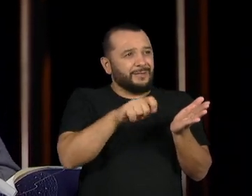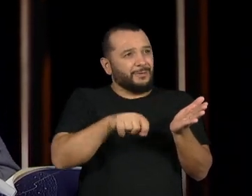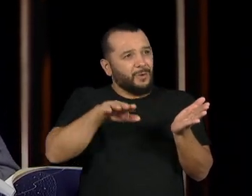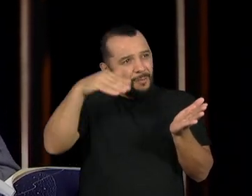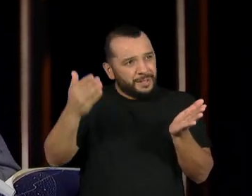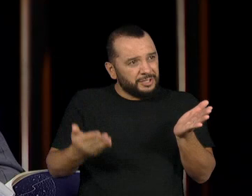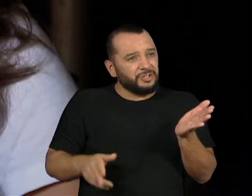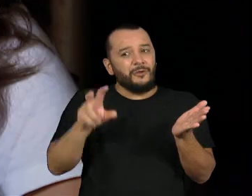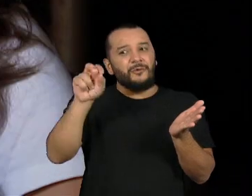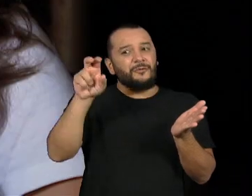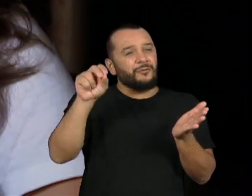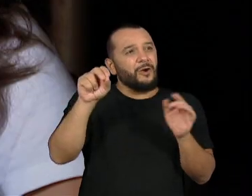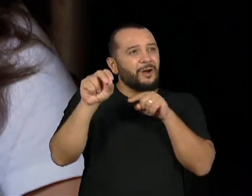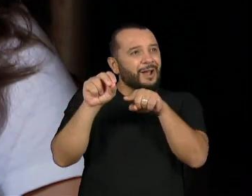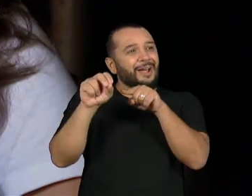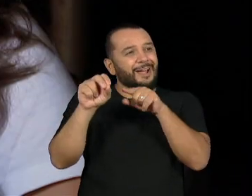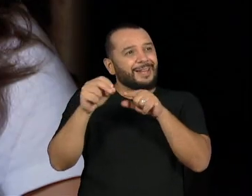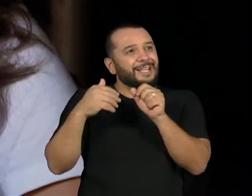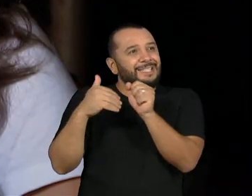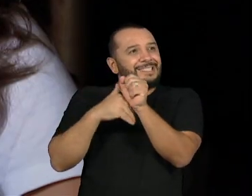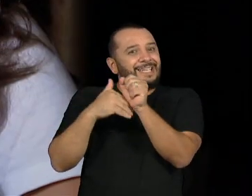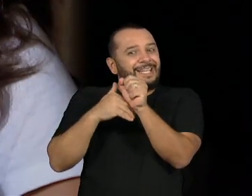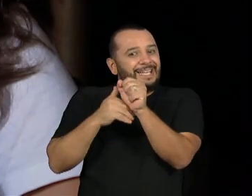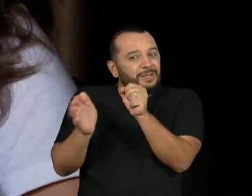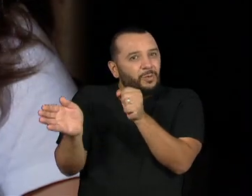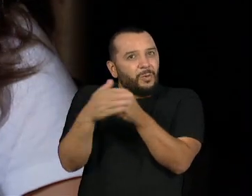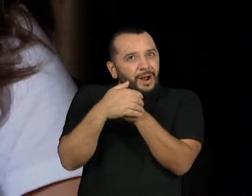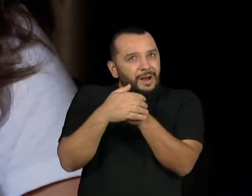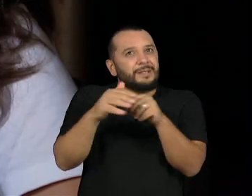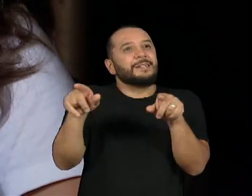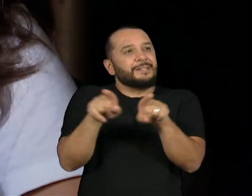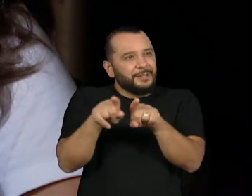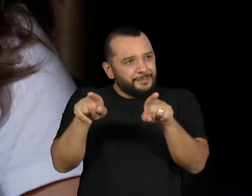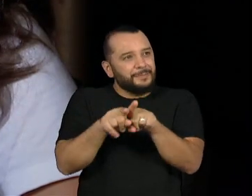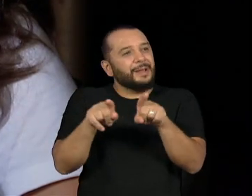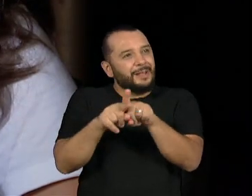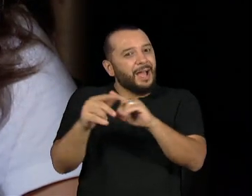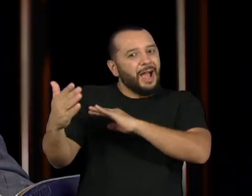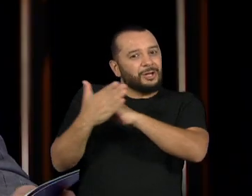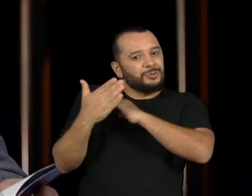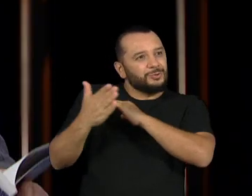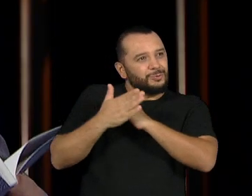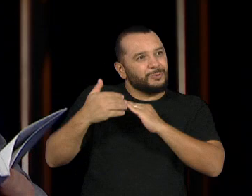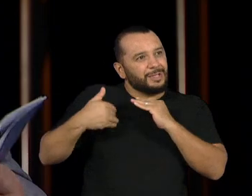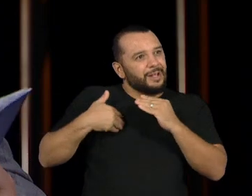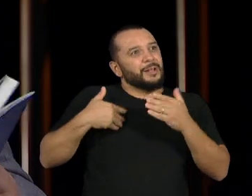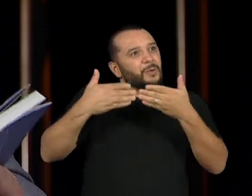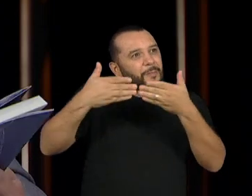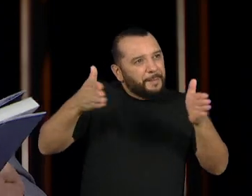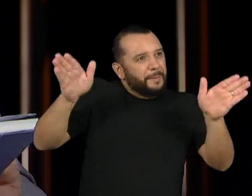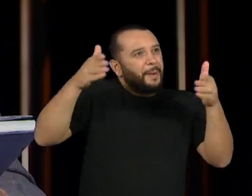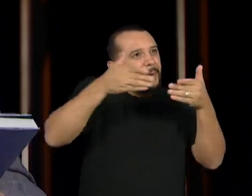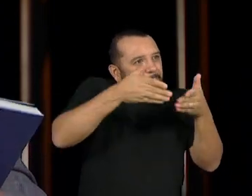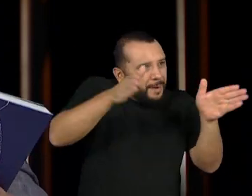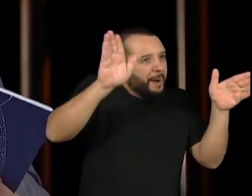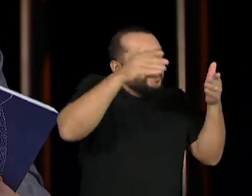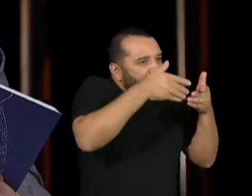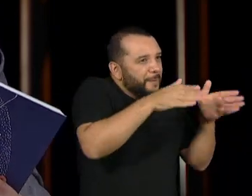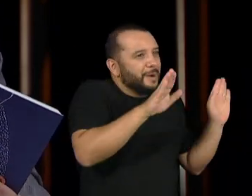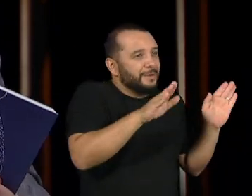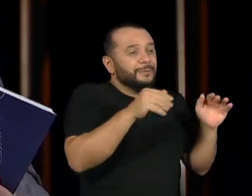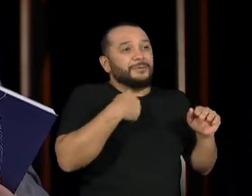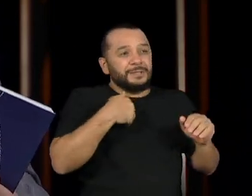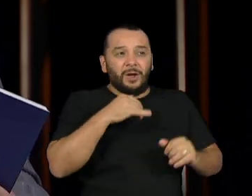nossos segredos enquanto abrem caminhos. Foi essa a sua tática? Contar para alguém que guarda